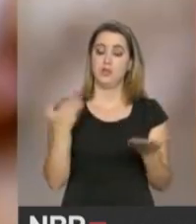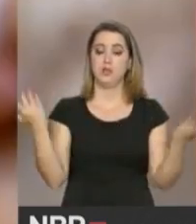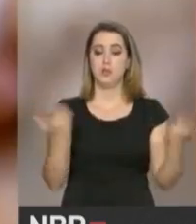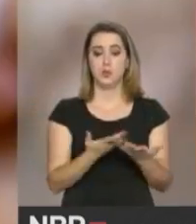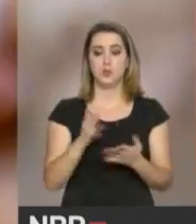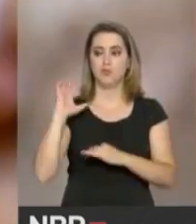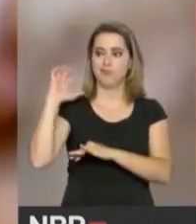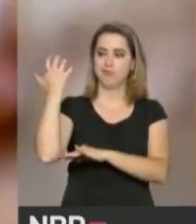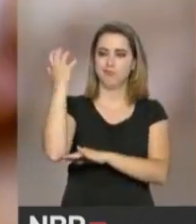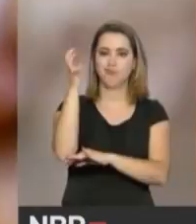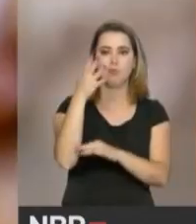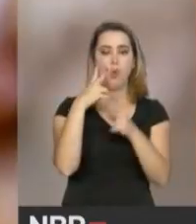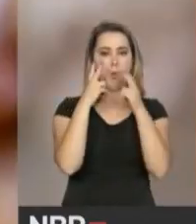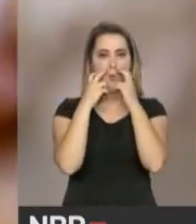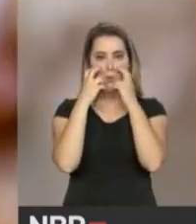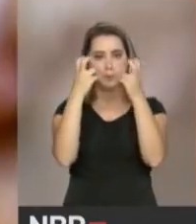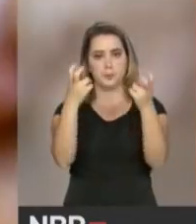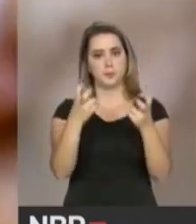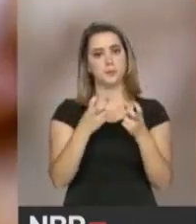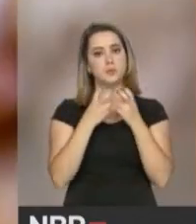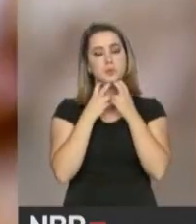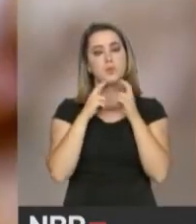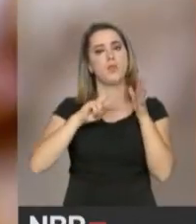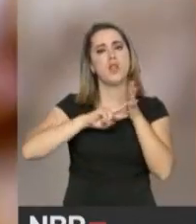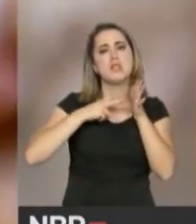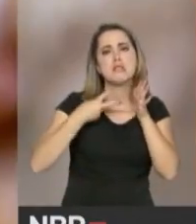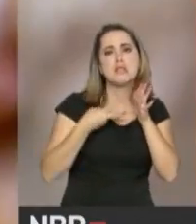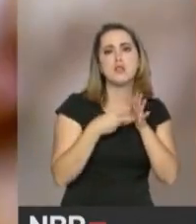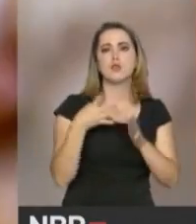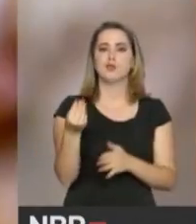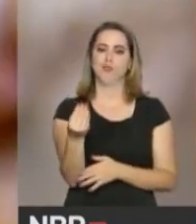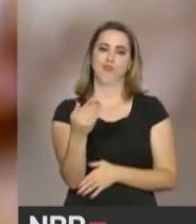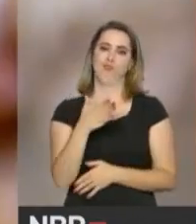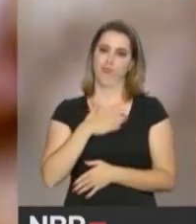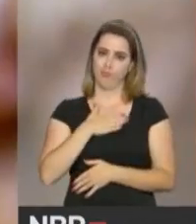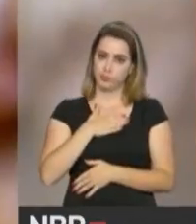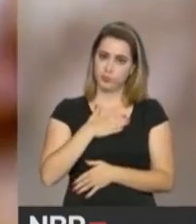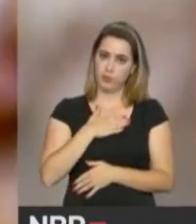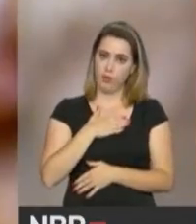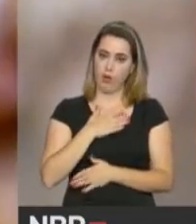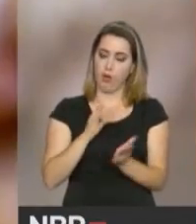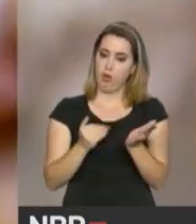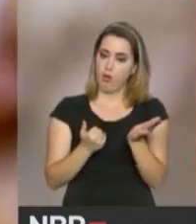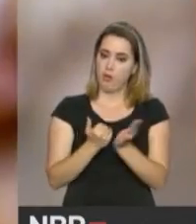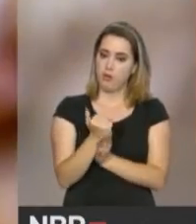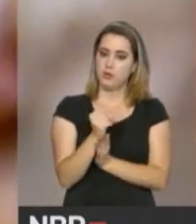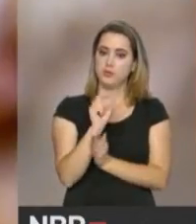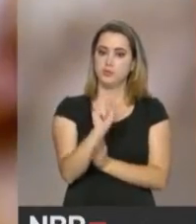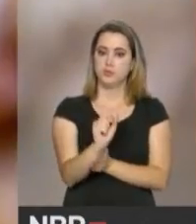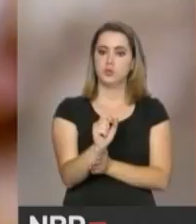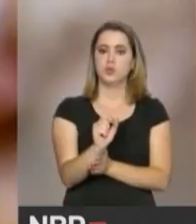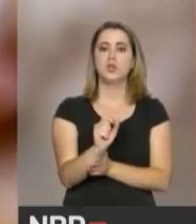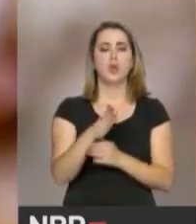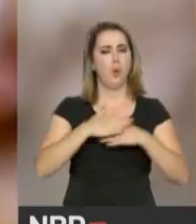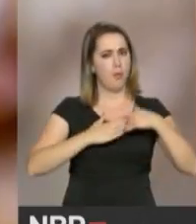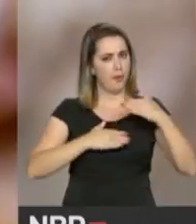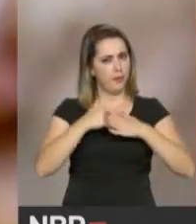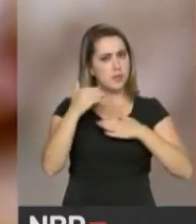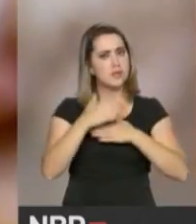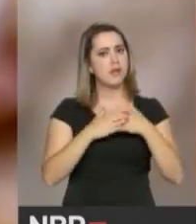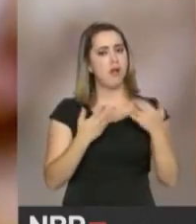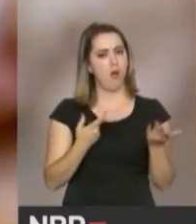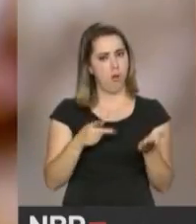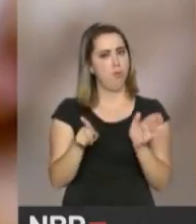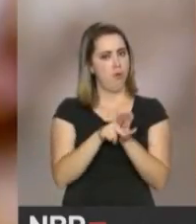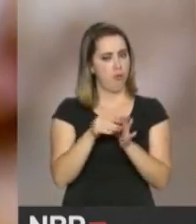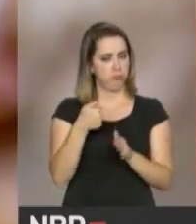Parque Nacional, ele representa muito para mim, desde a questão de você ter uma profissão, né, um